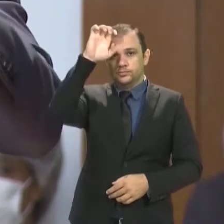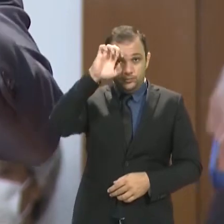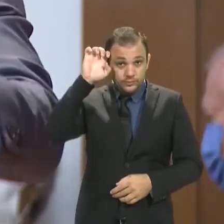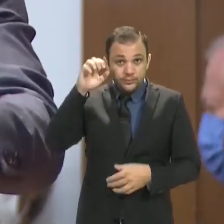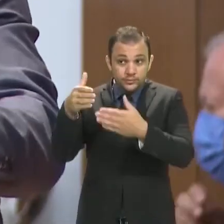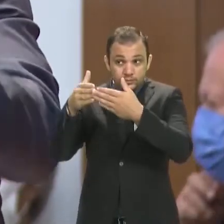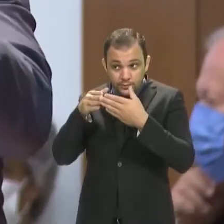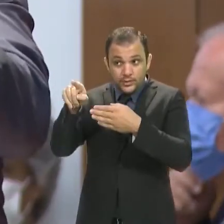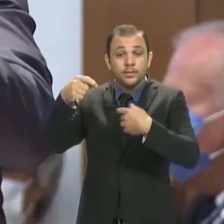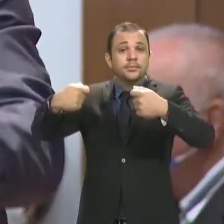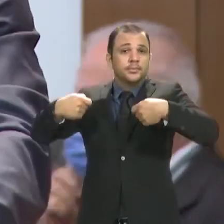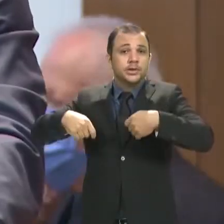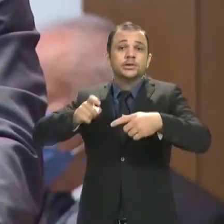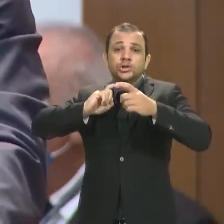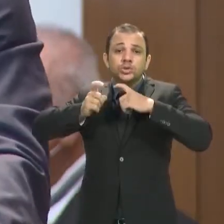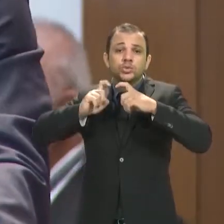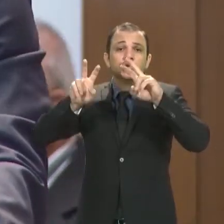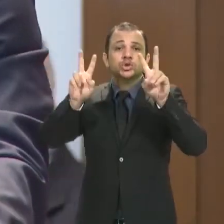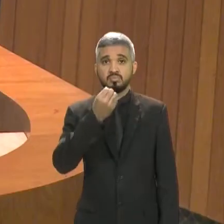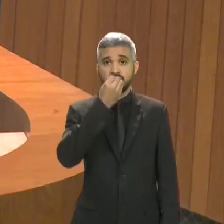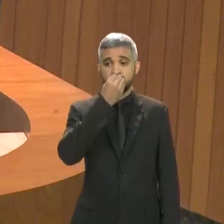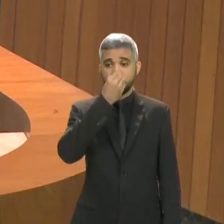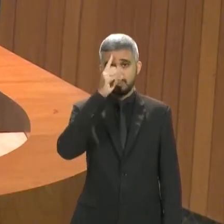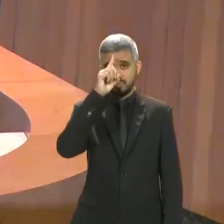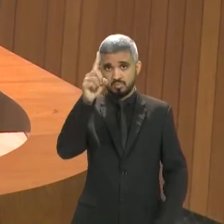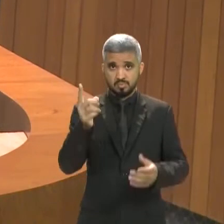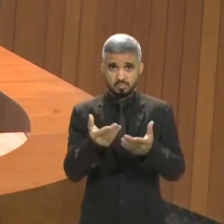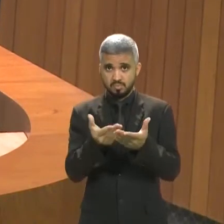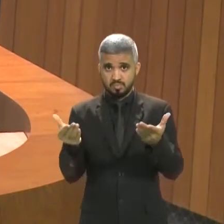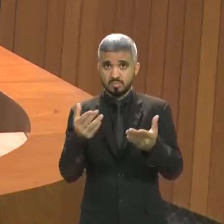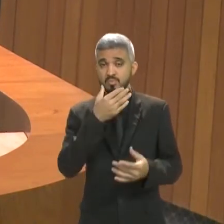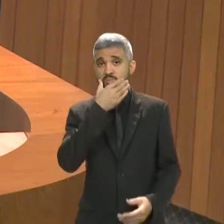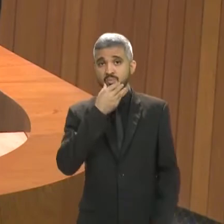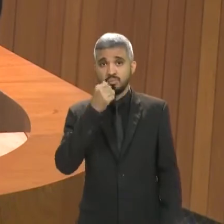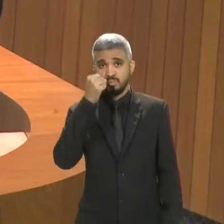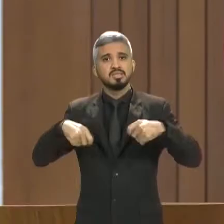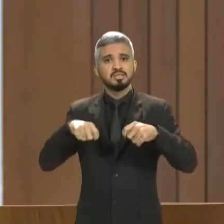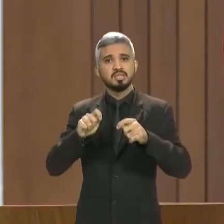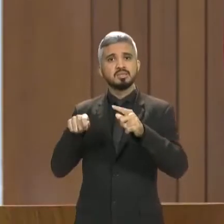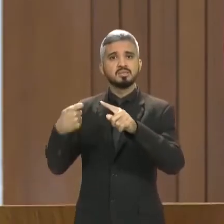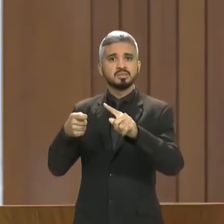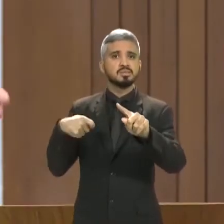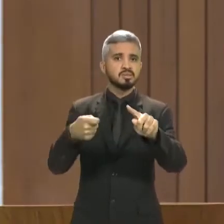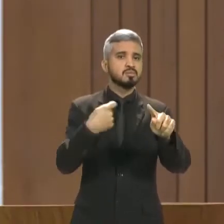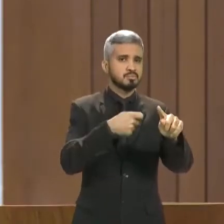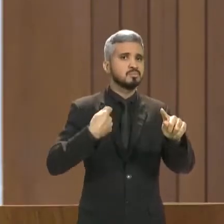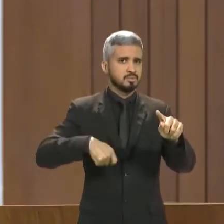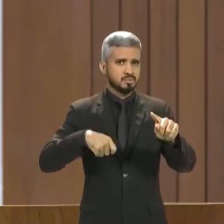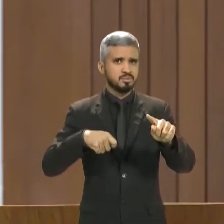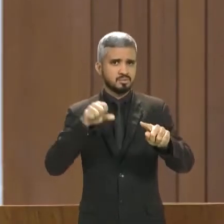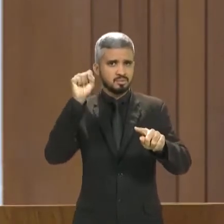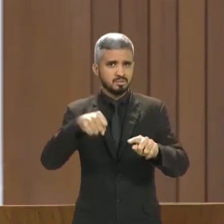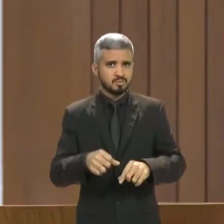chamou a atenção para paralisação dos profissionais do setor O tema também foi tratado pelo Deputado Doutor inglês fico a prefeitura um